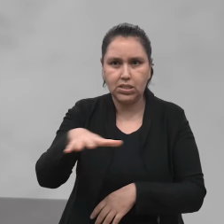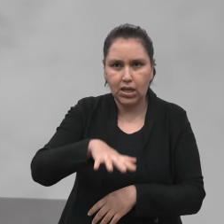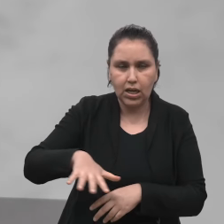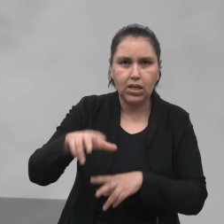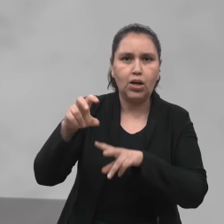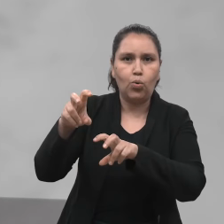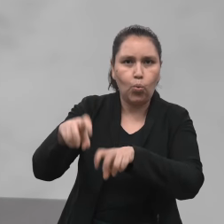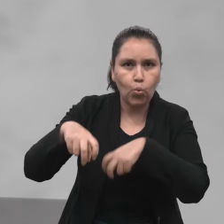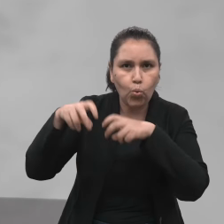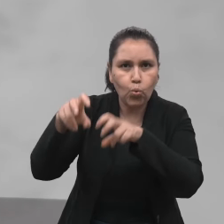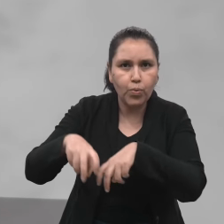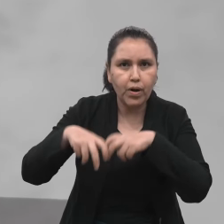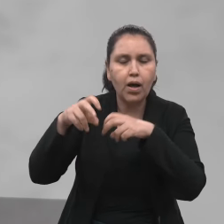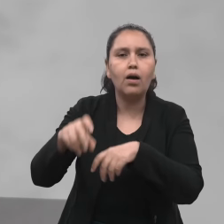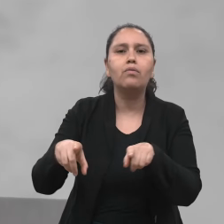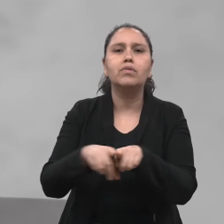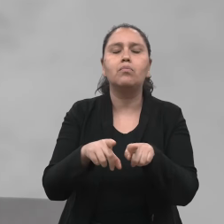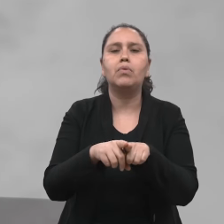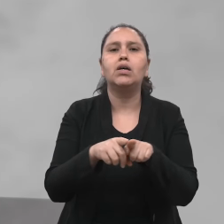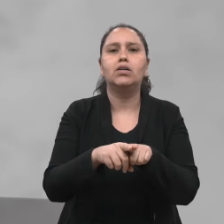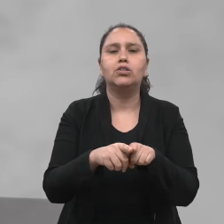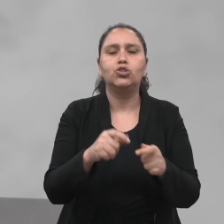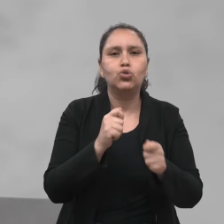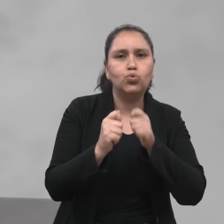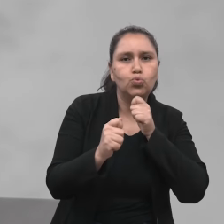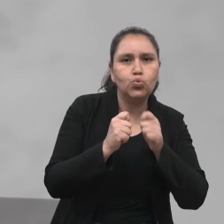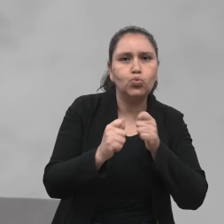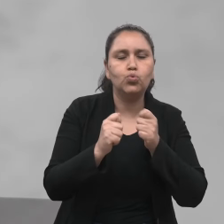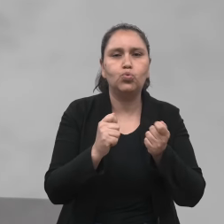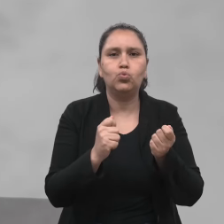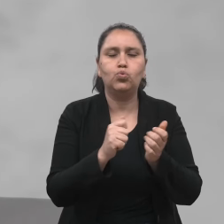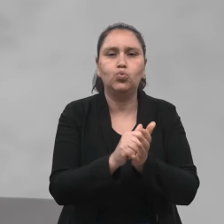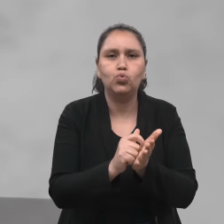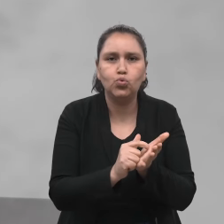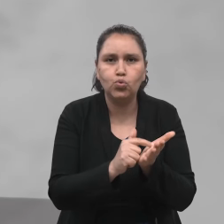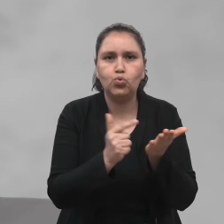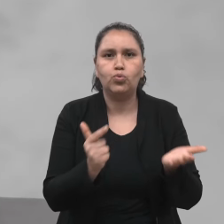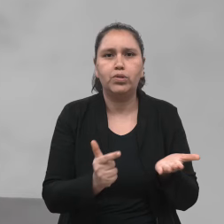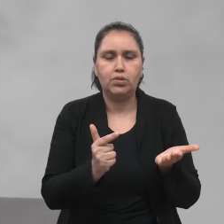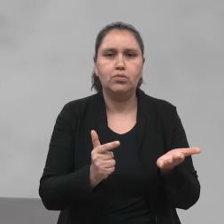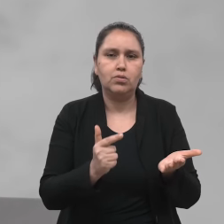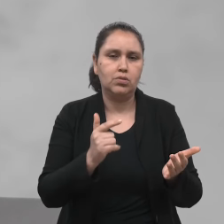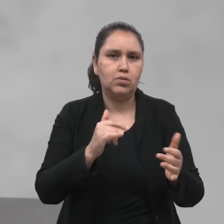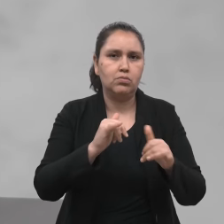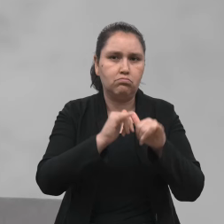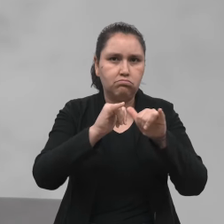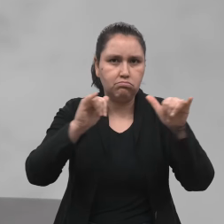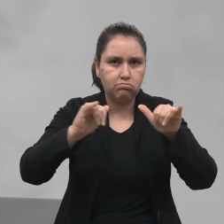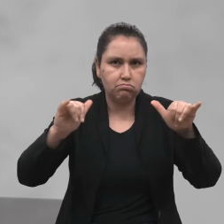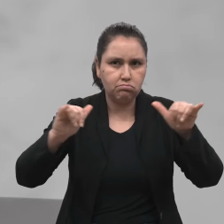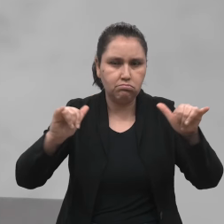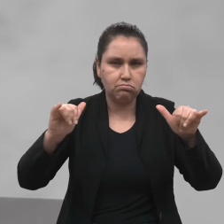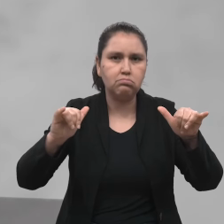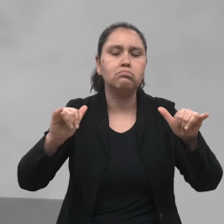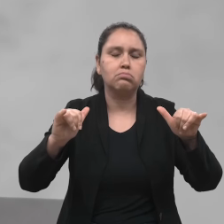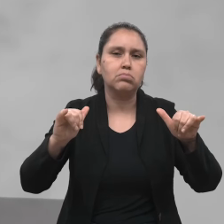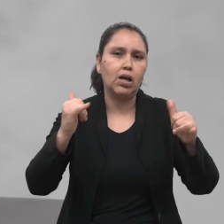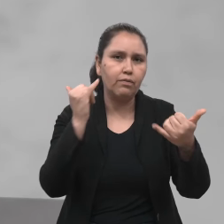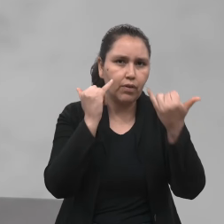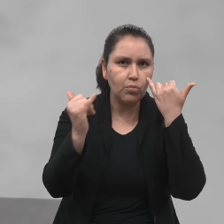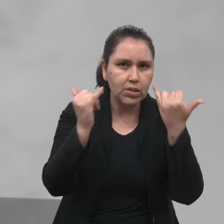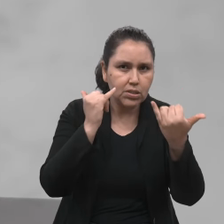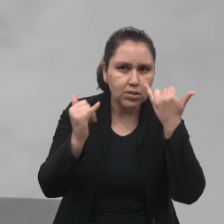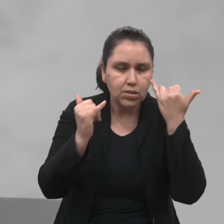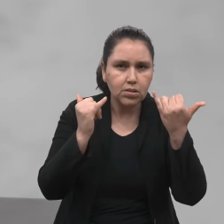que fala sobre a violência da mulher na área rural, sobre a narrativa do jornalismo e na revitimização também, que no jornalismo é um trabalho que eu tenho muito, né? Até